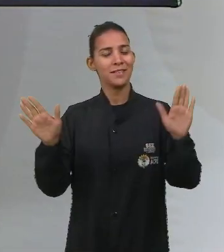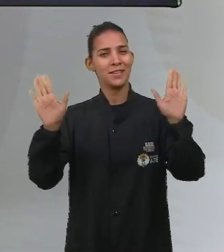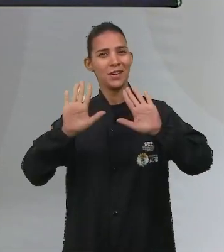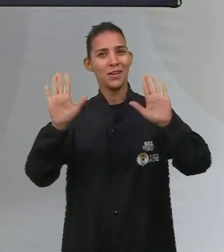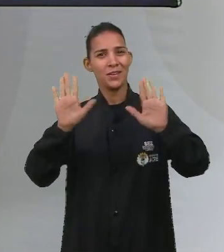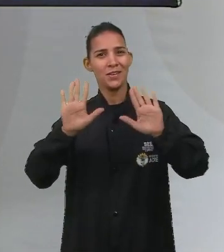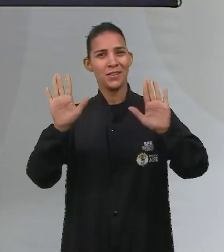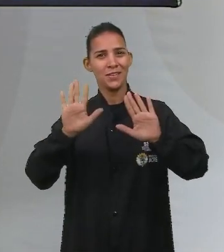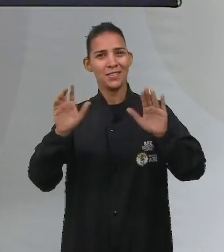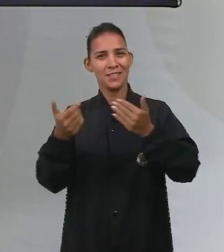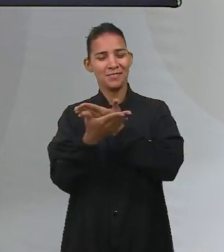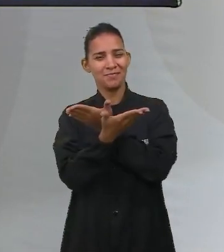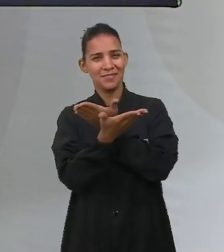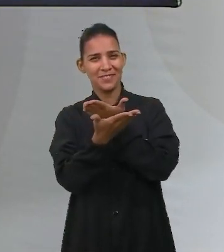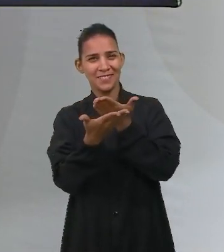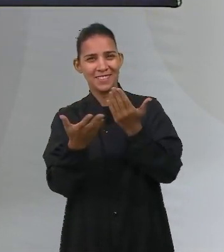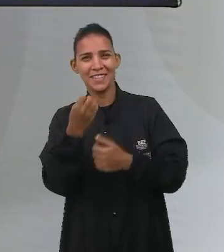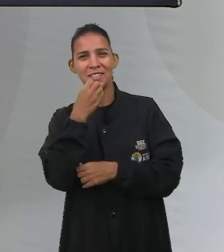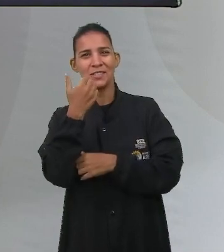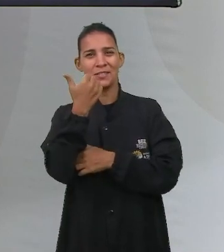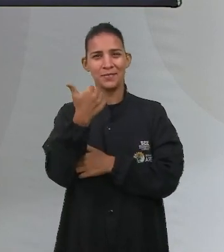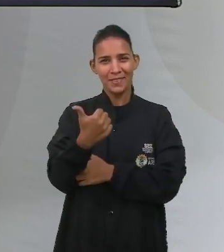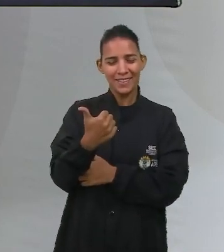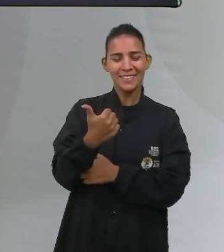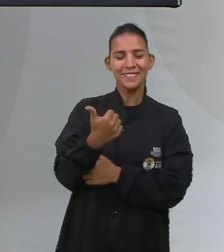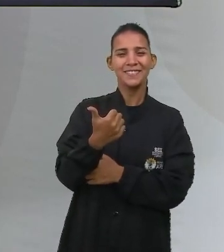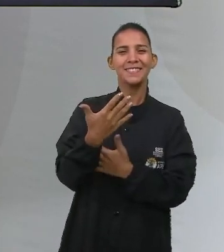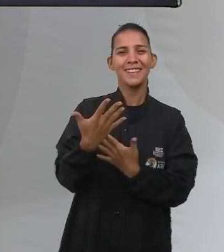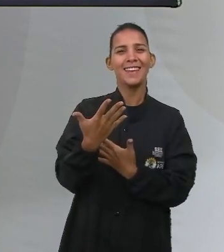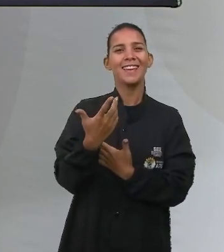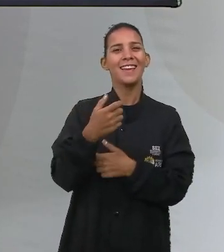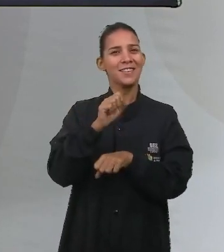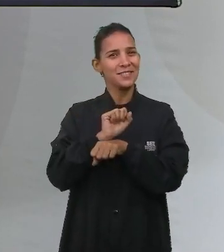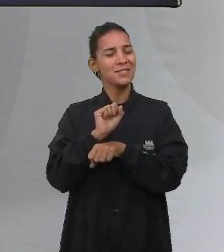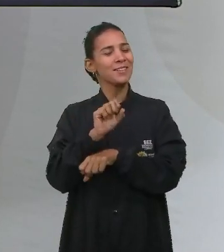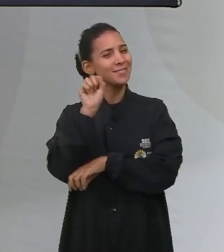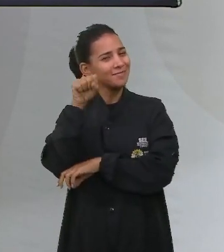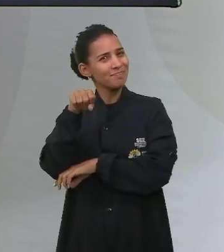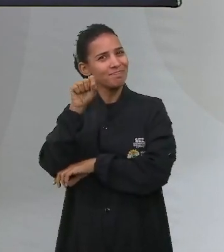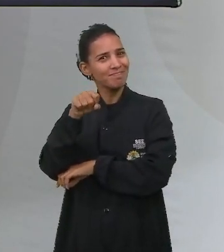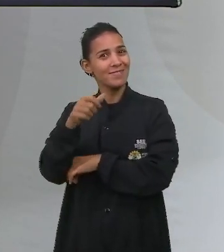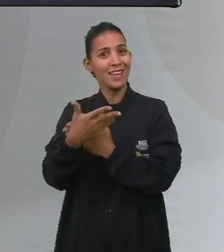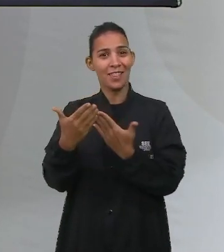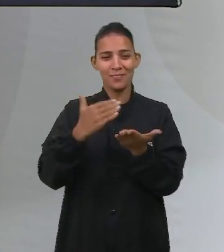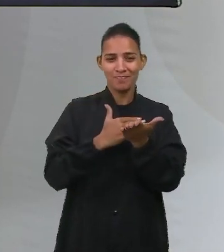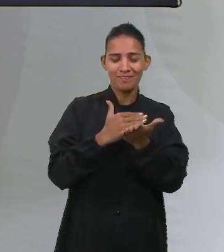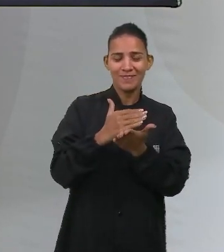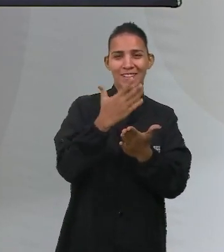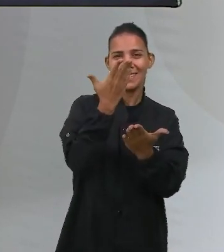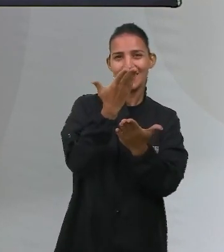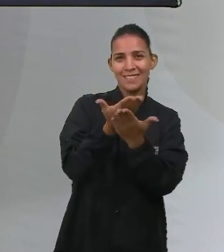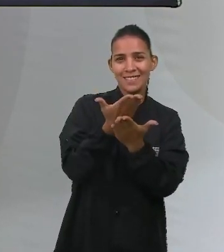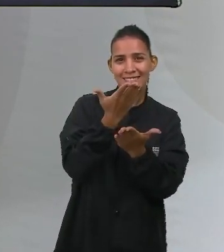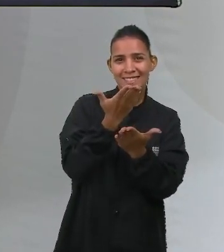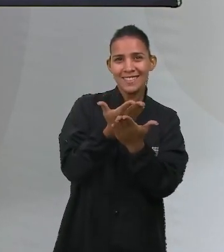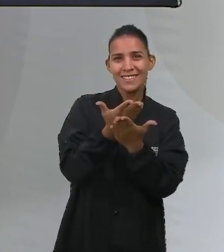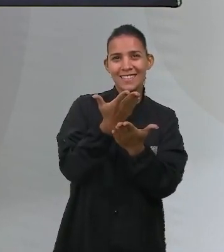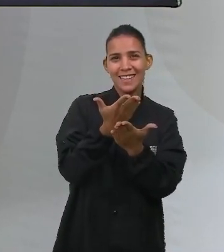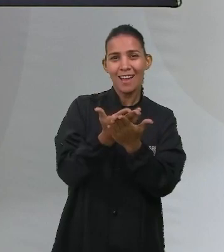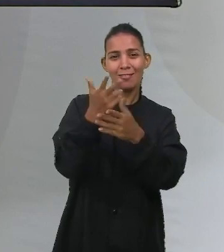Olá, alunos e alunas, tudo bem com vocês? Eu espero que sim. A partir de agora você começa a acompanhar